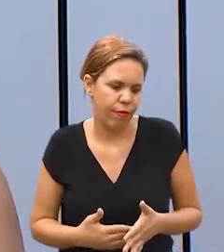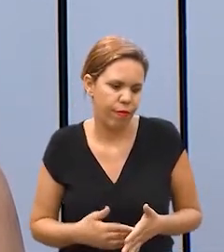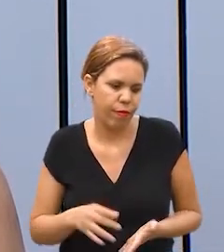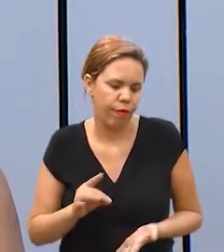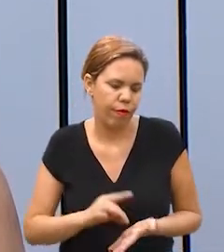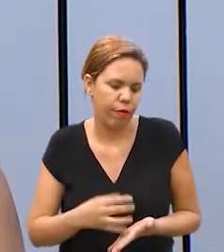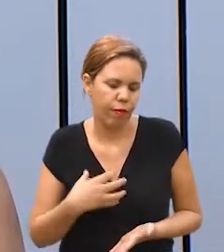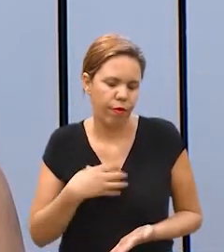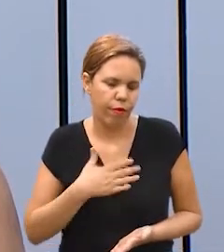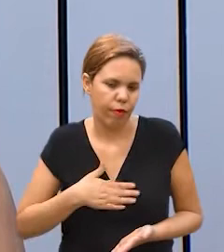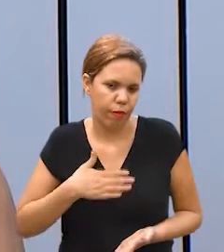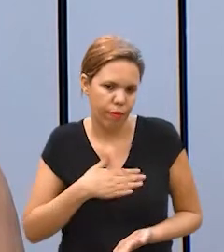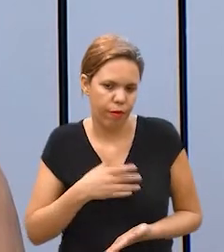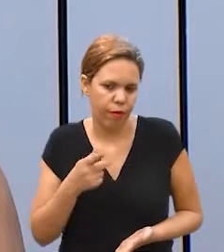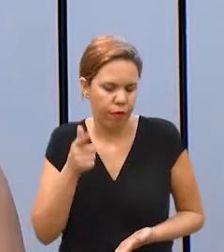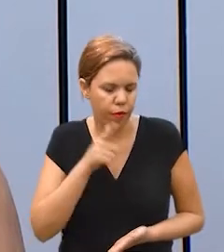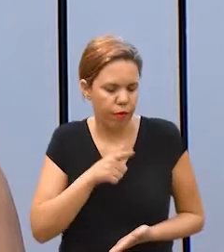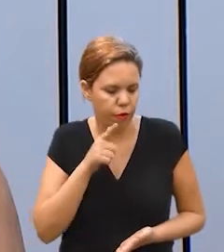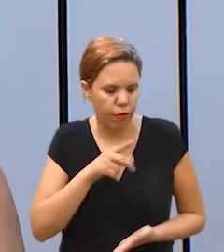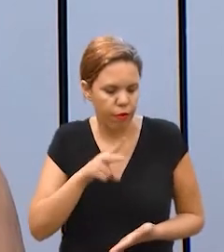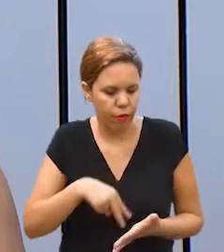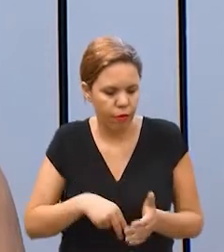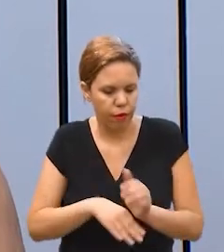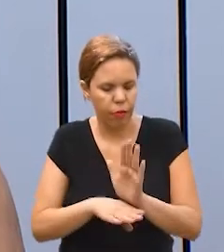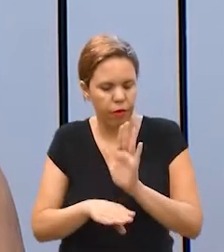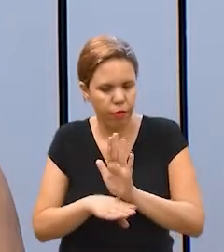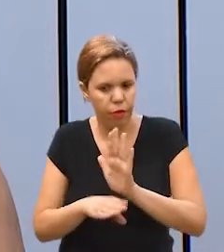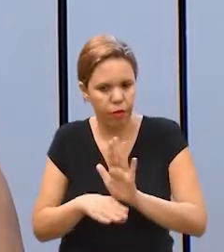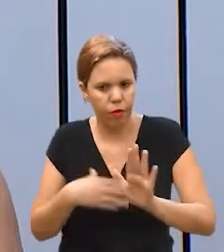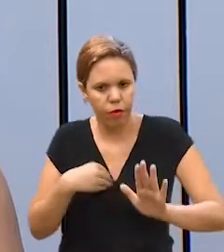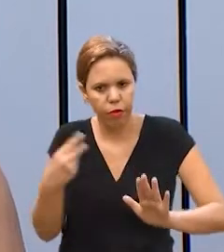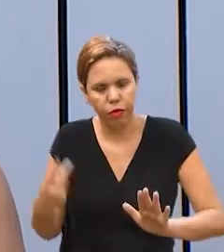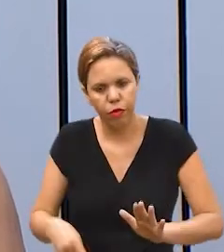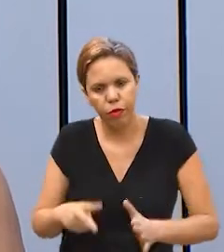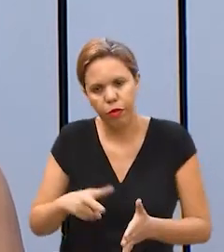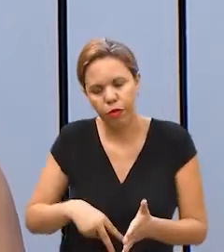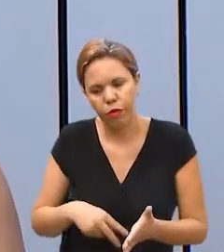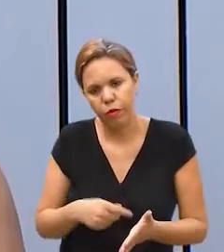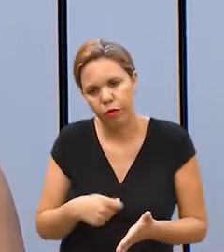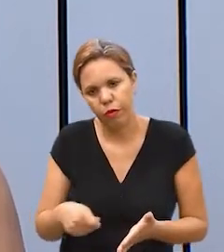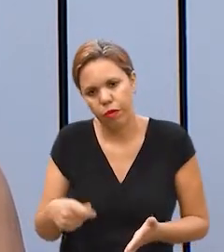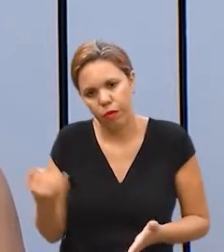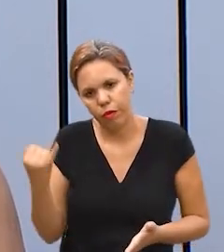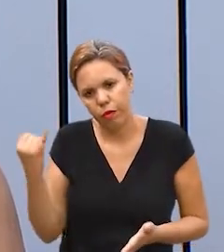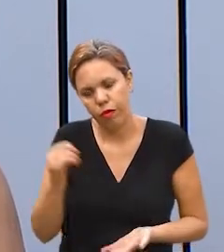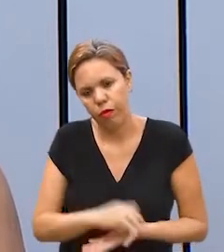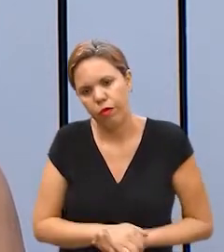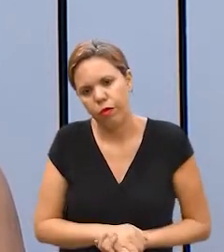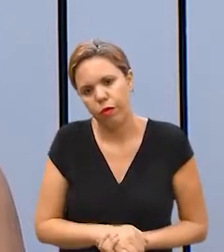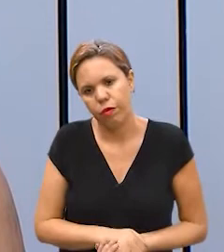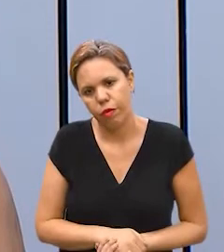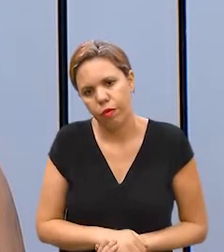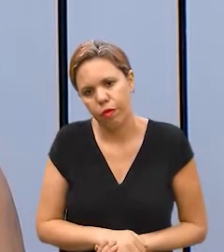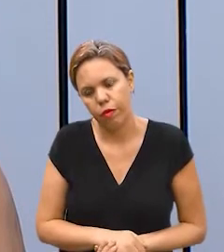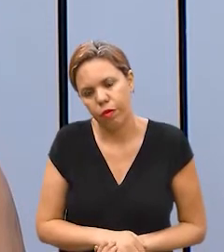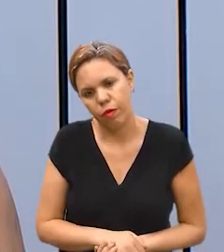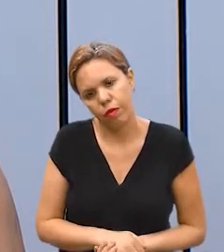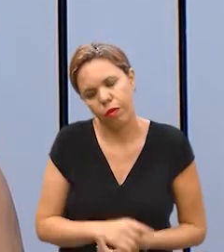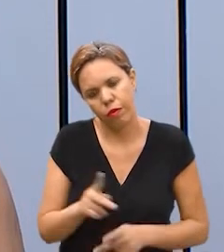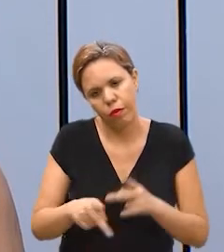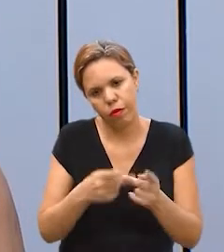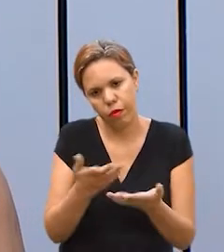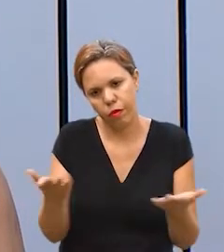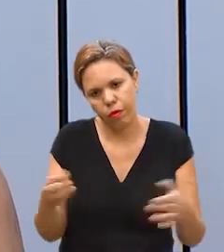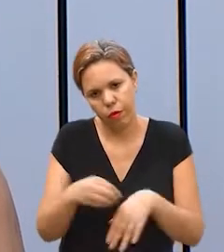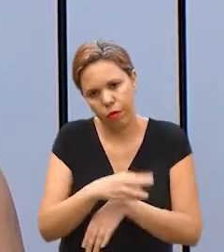como deve ser uma realização você conseguir auxiliar o seu filho. Então é muito importante, né? E